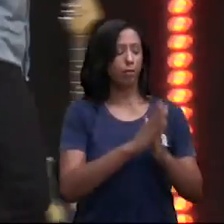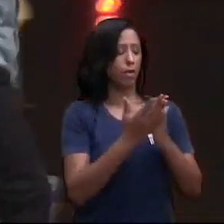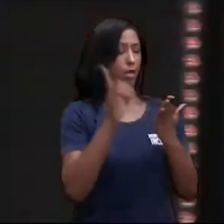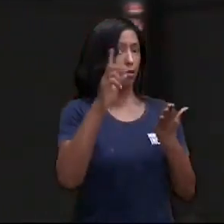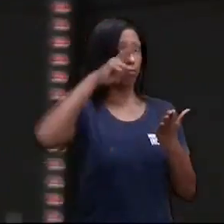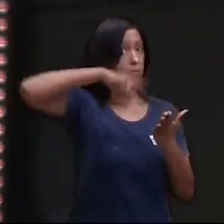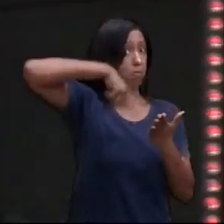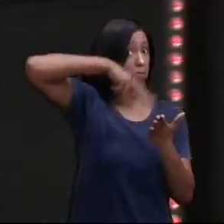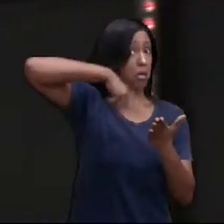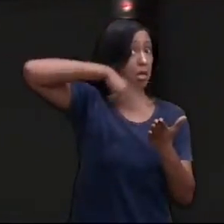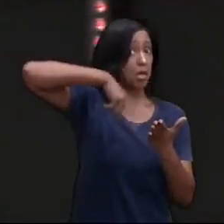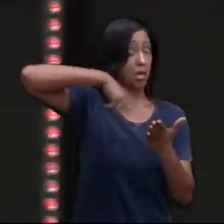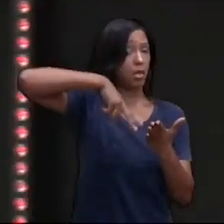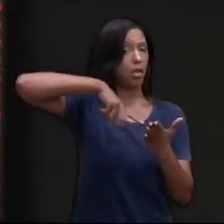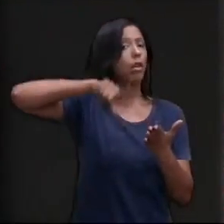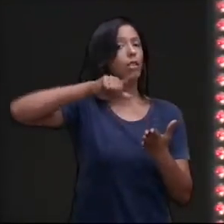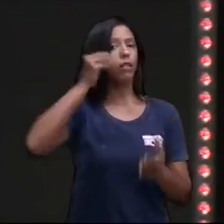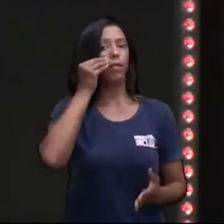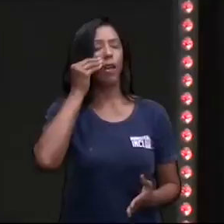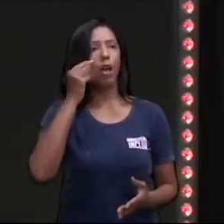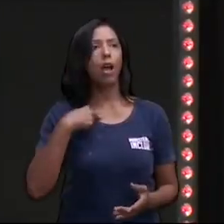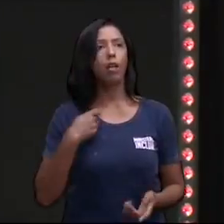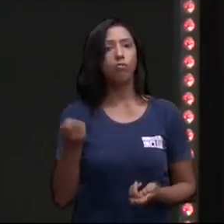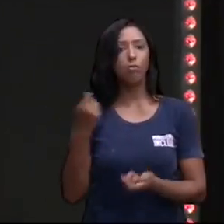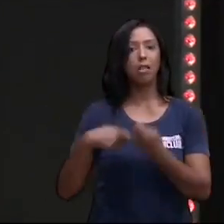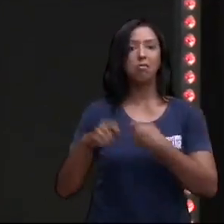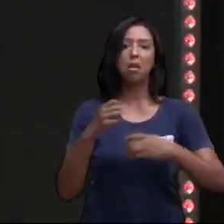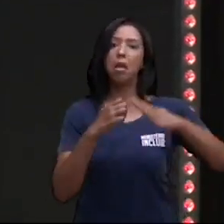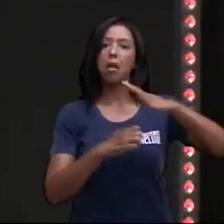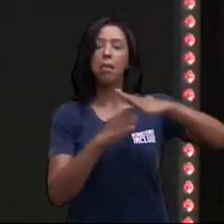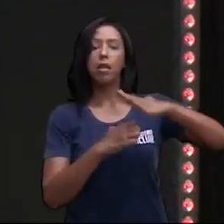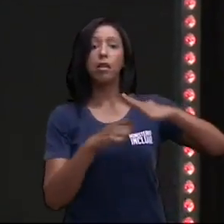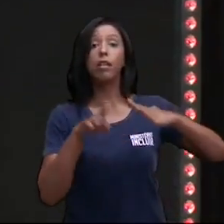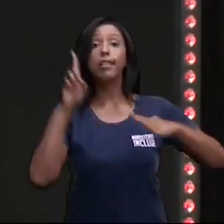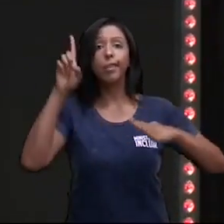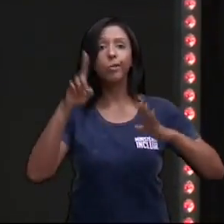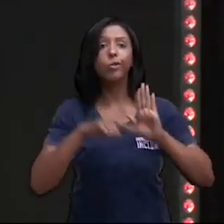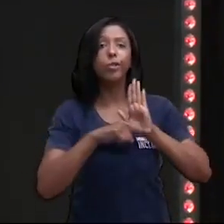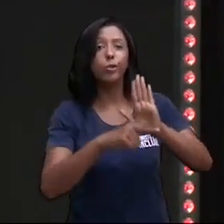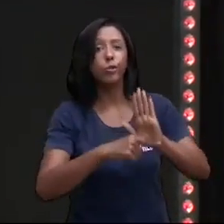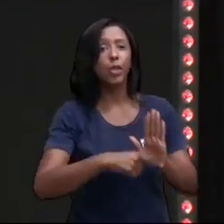ler bíblia você vai montar um negócio você tem discernimento de Deus para aquilo